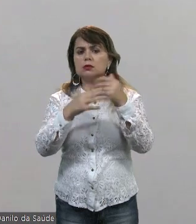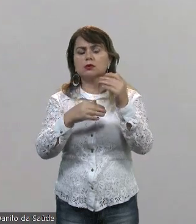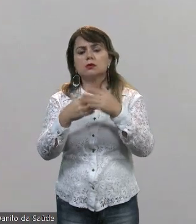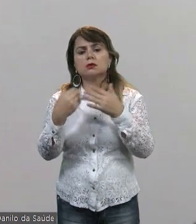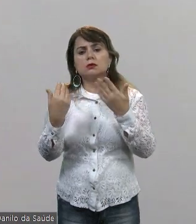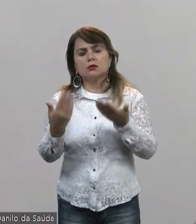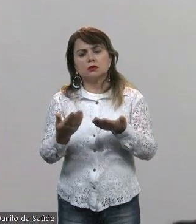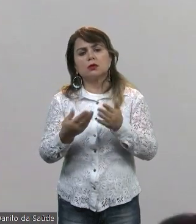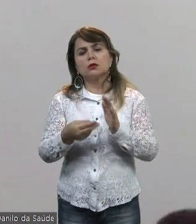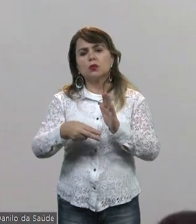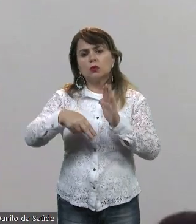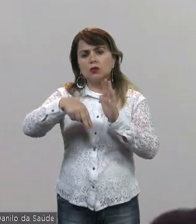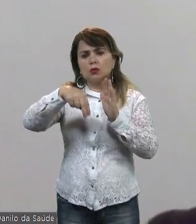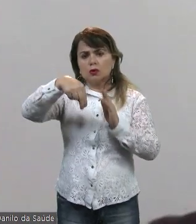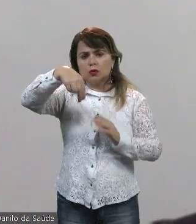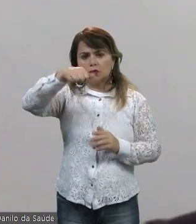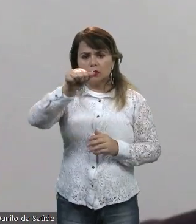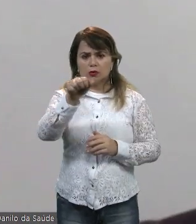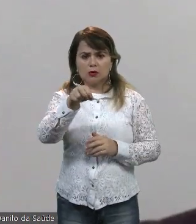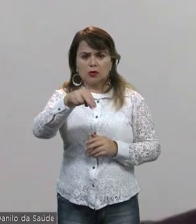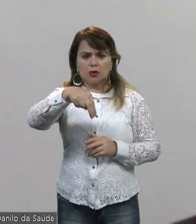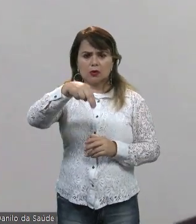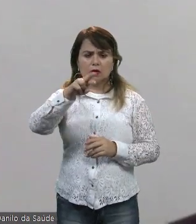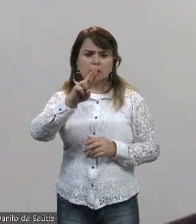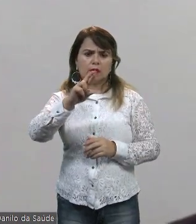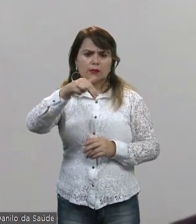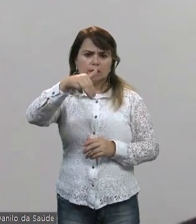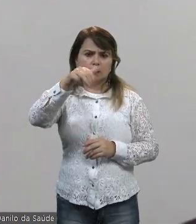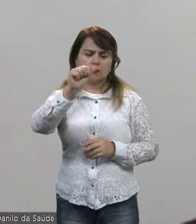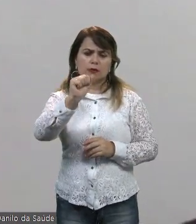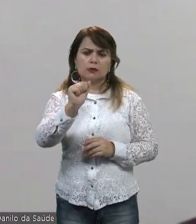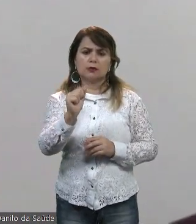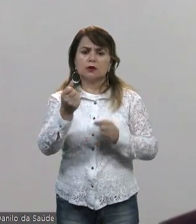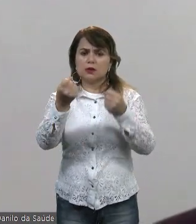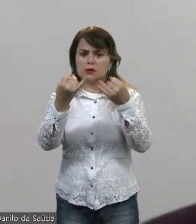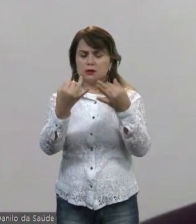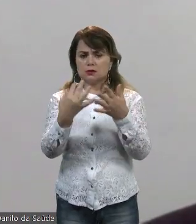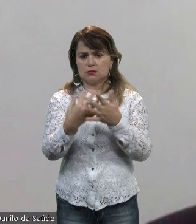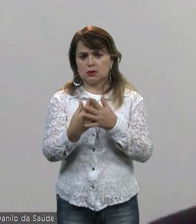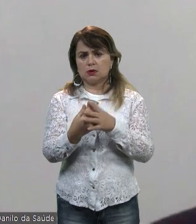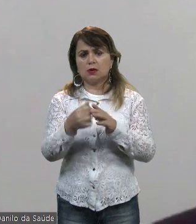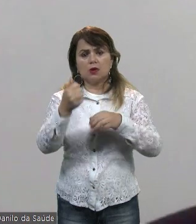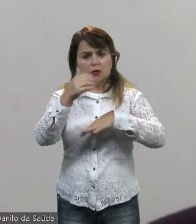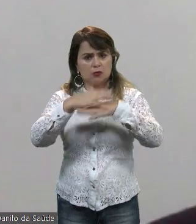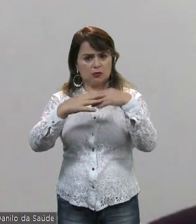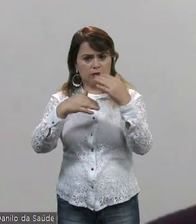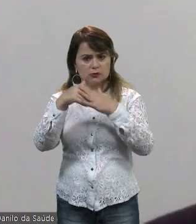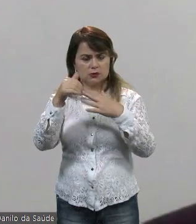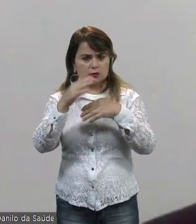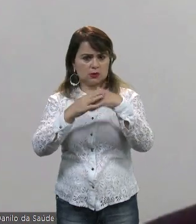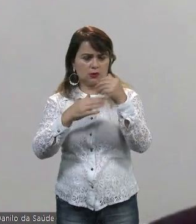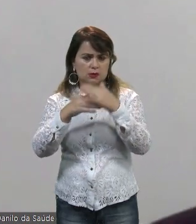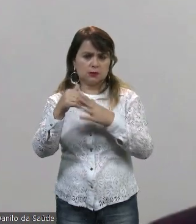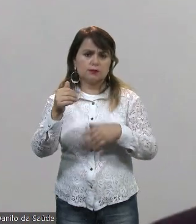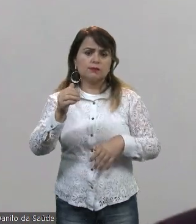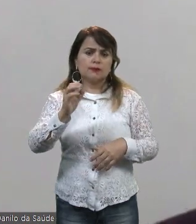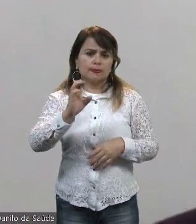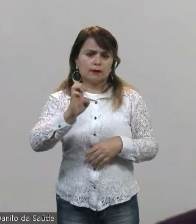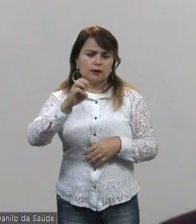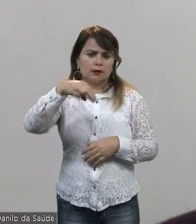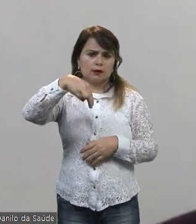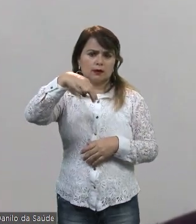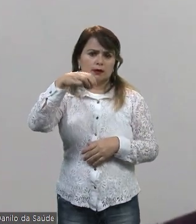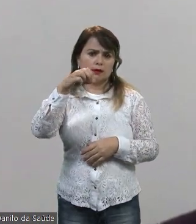dessas normativas diz que a insalubridade desses profissionais deve ser pago em cima do